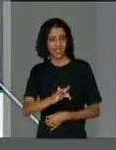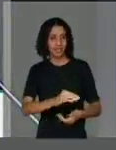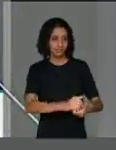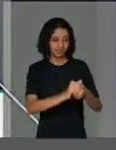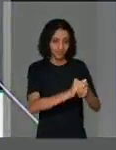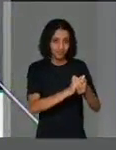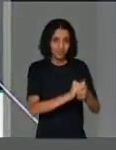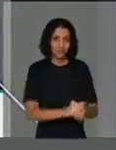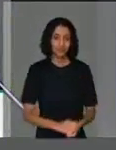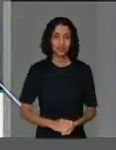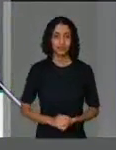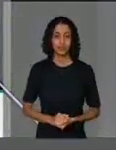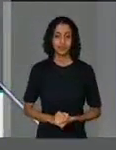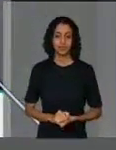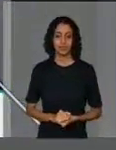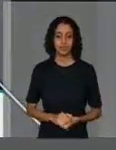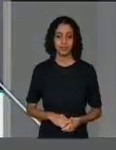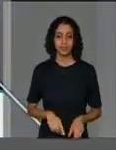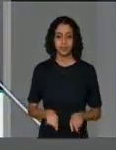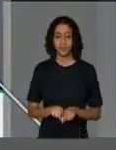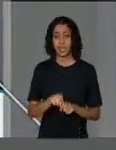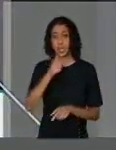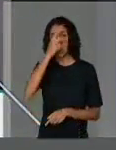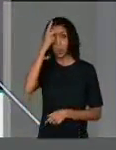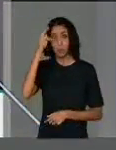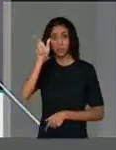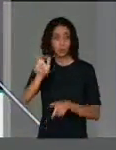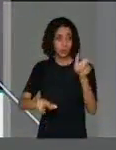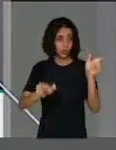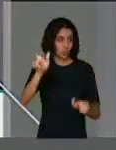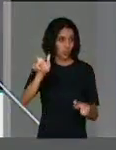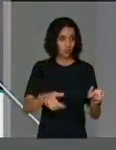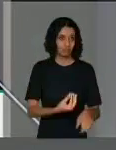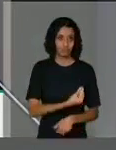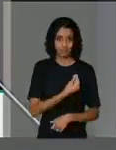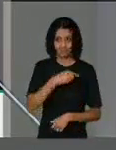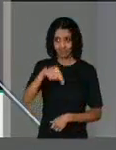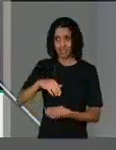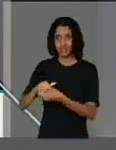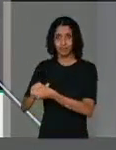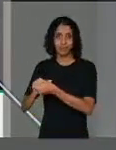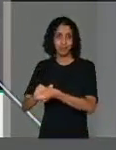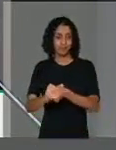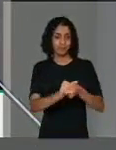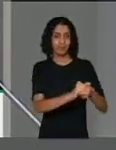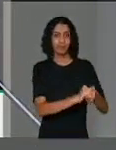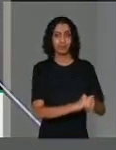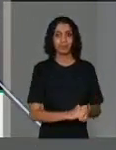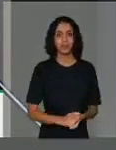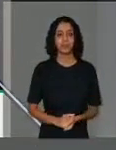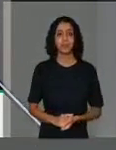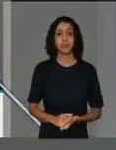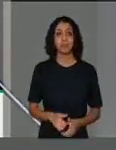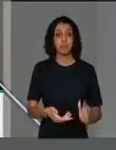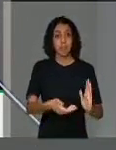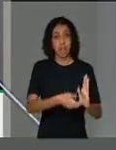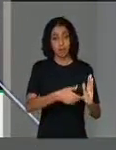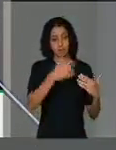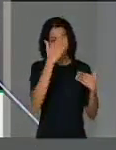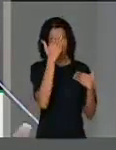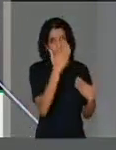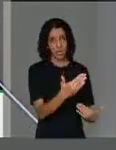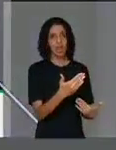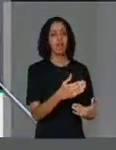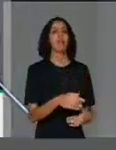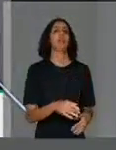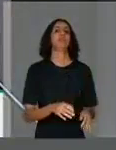Quero cumprimentar os demais presentes e agradecer à Câmara dos Deputados pela oportunidade